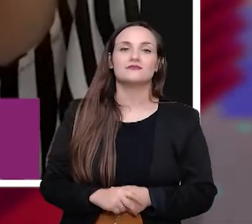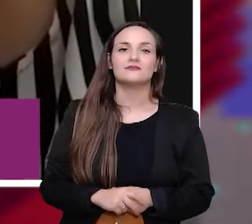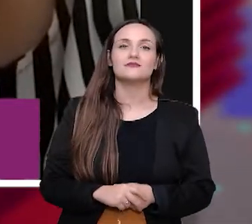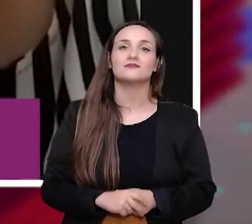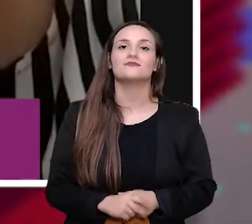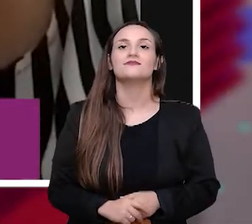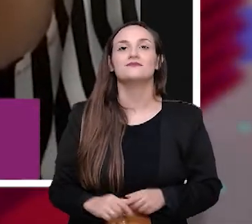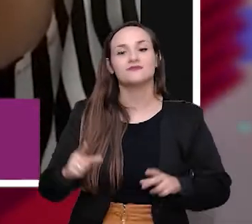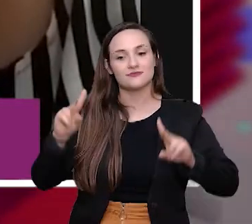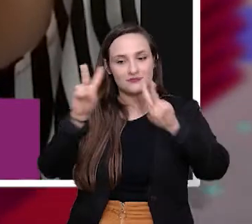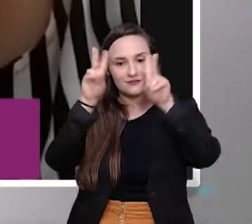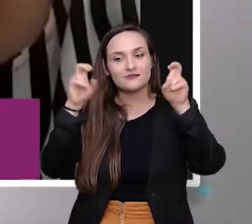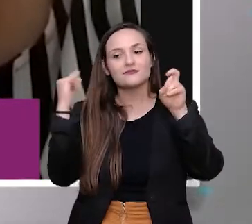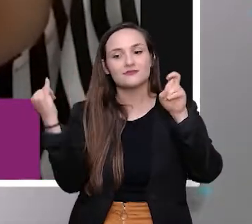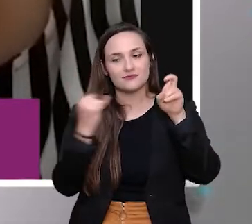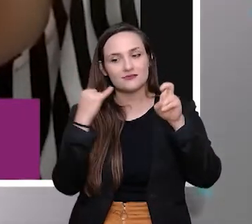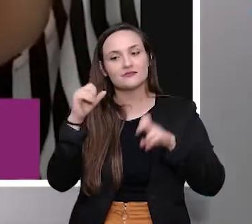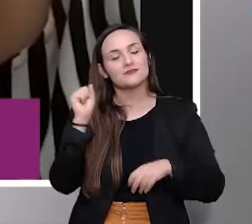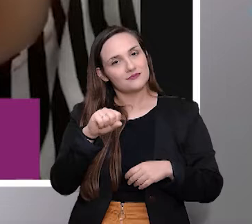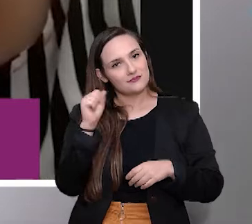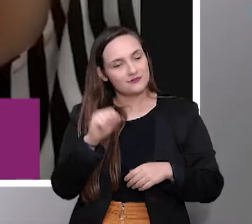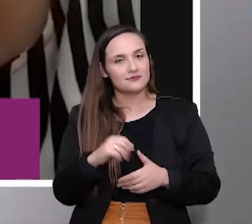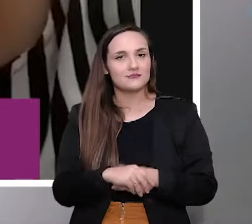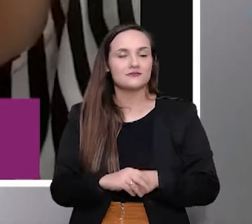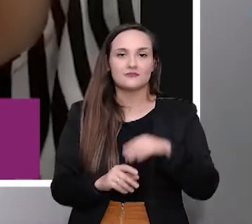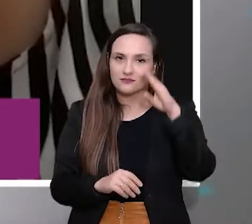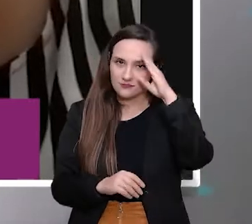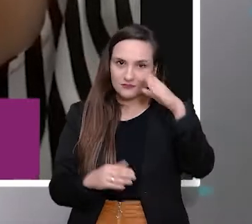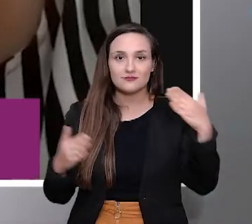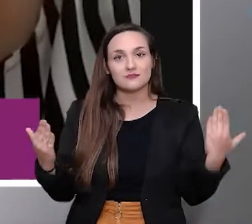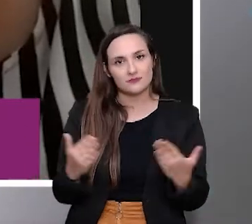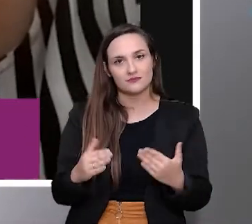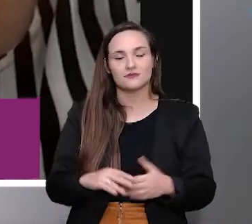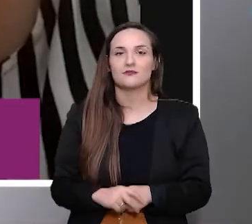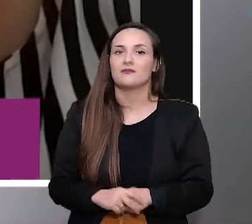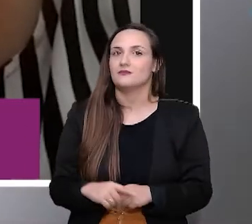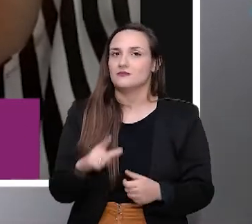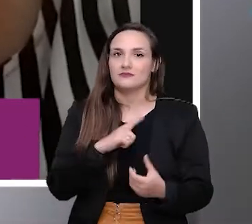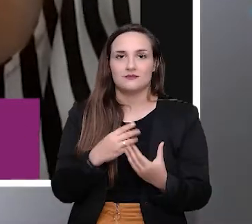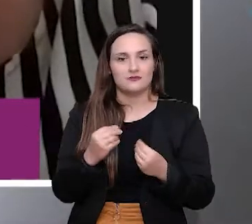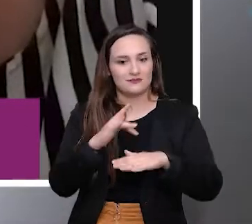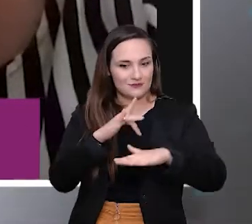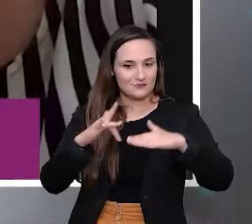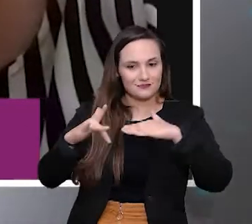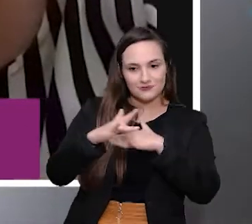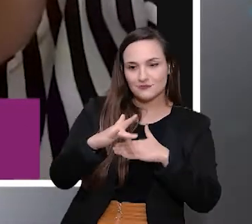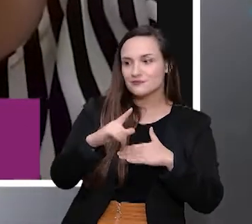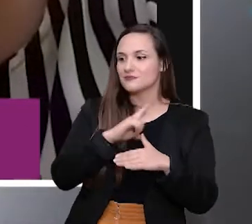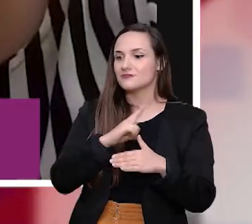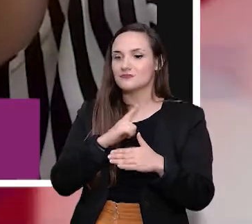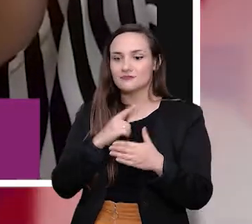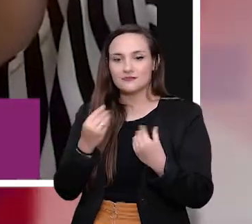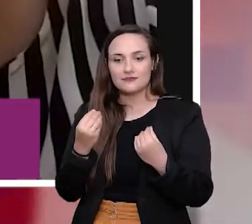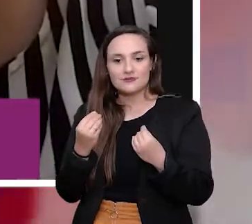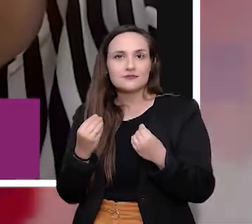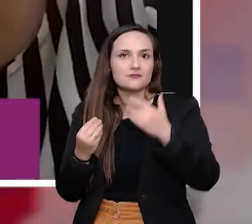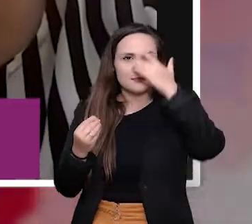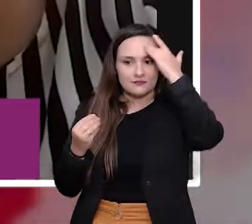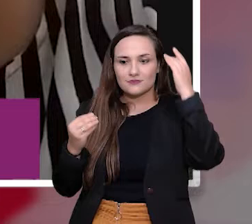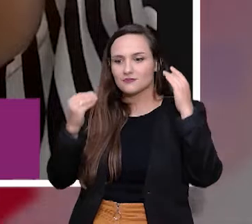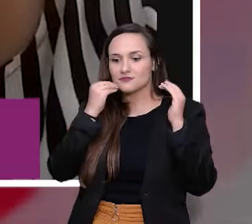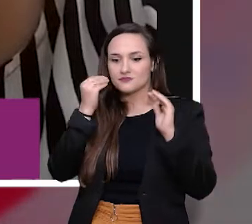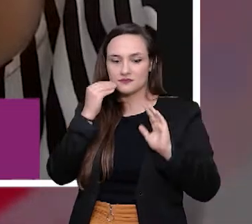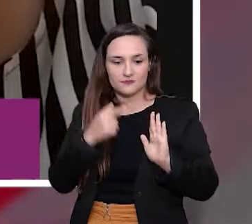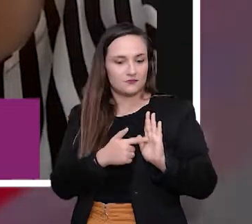é um tema muito relevante, principalmente nos dias atuais, né? Com tanta mídia social, com tanto apelo para o uso da